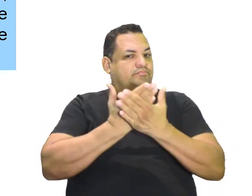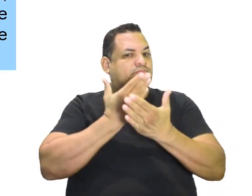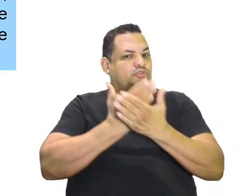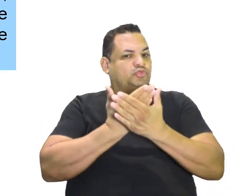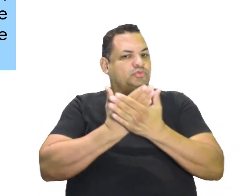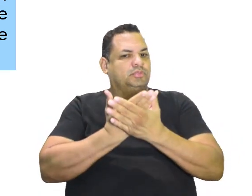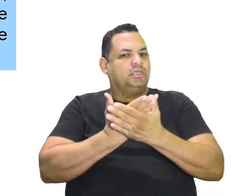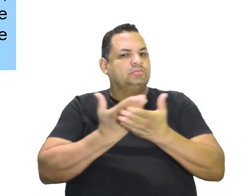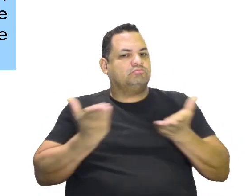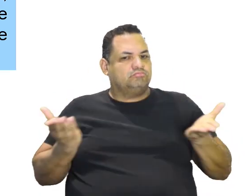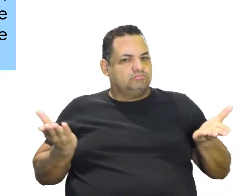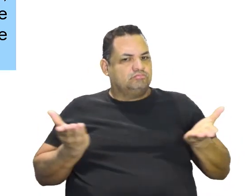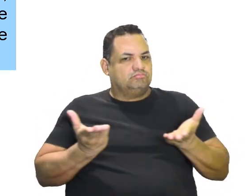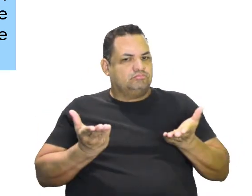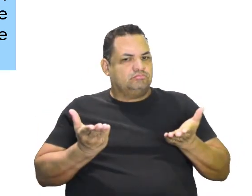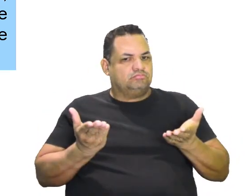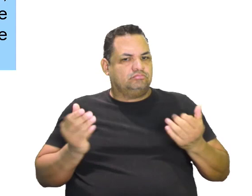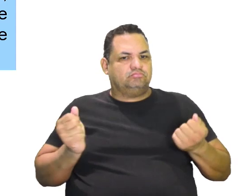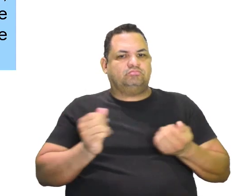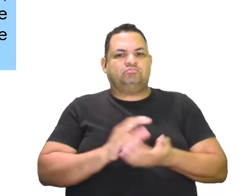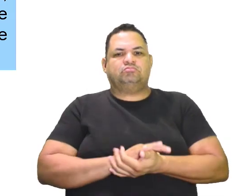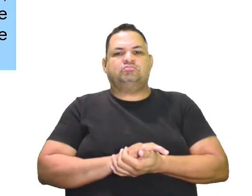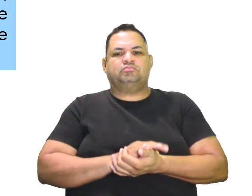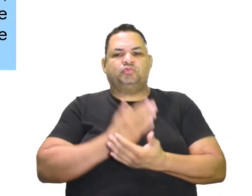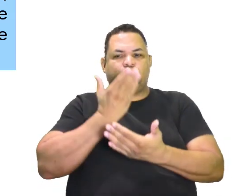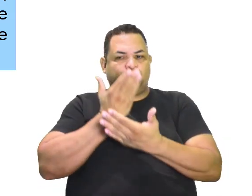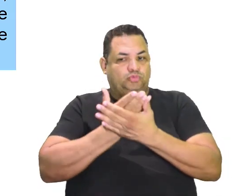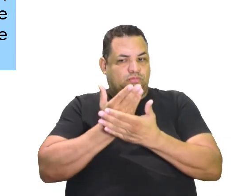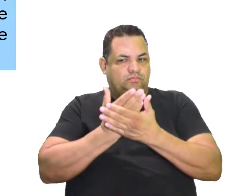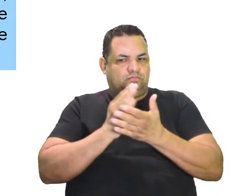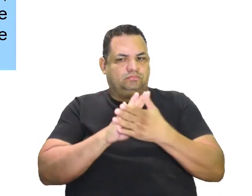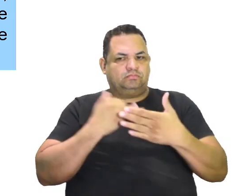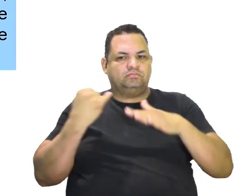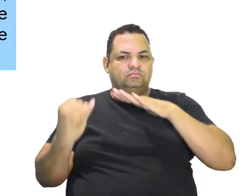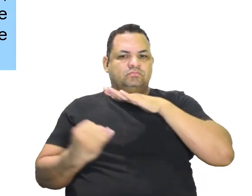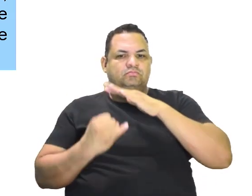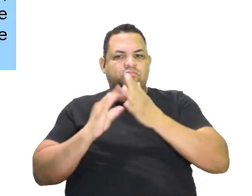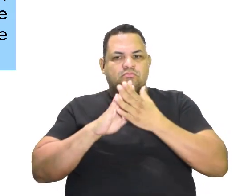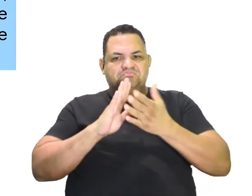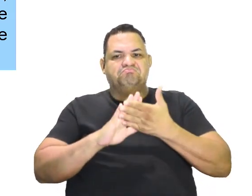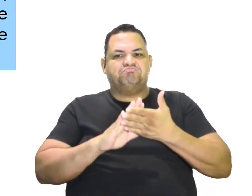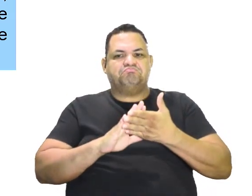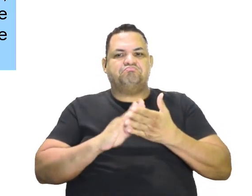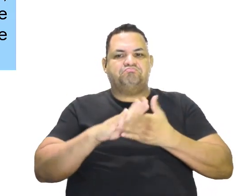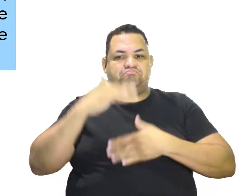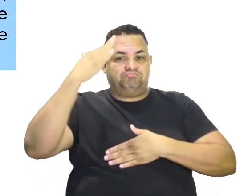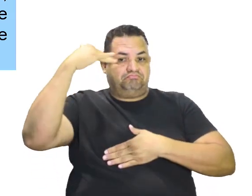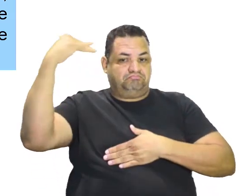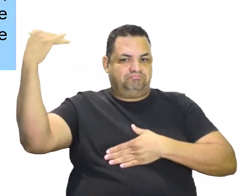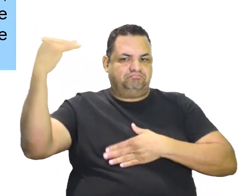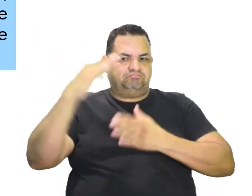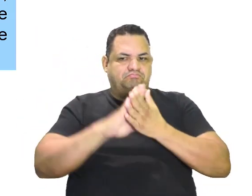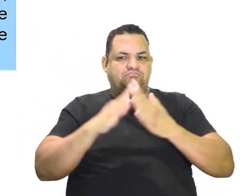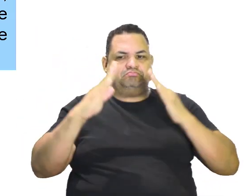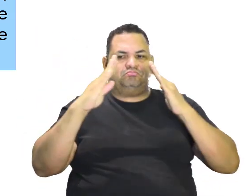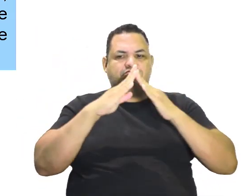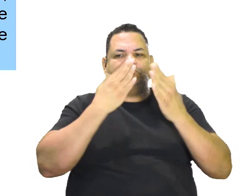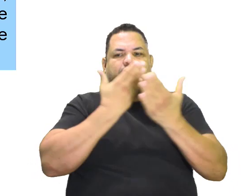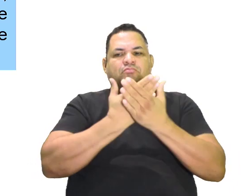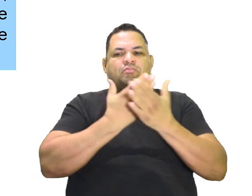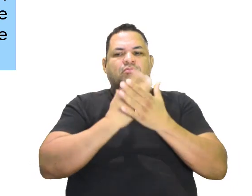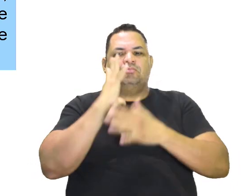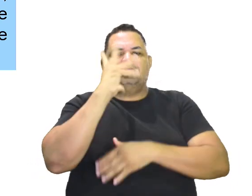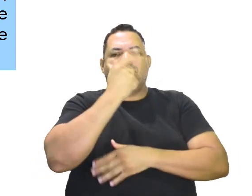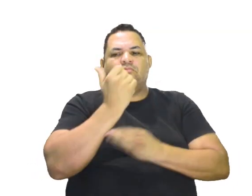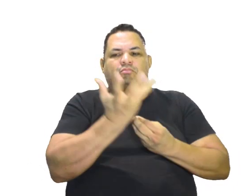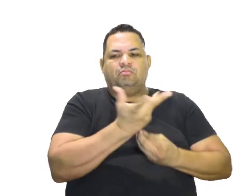Tinha que ter o certificado de que estudou numa instituição de renome como a Academia de Belas